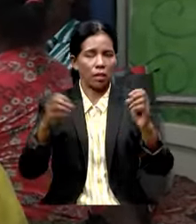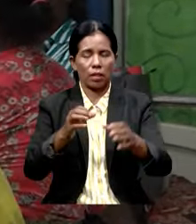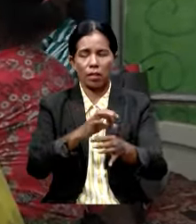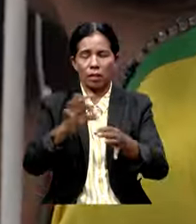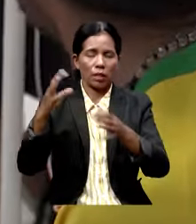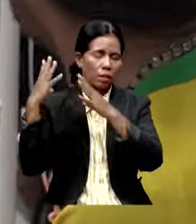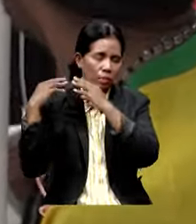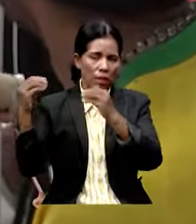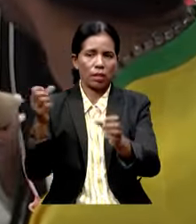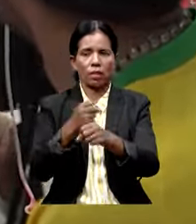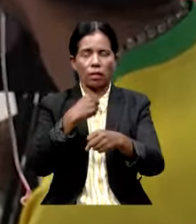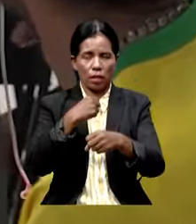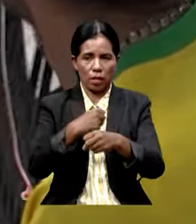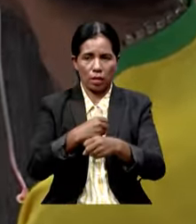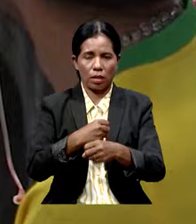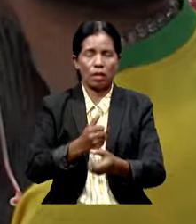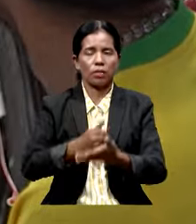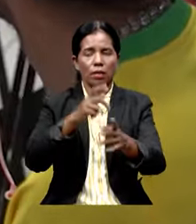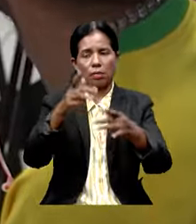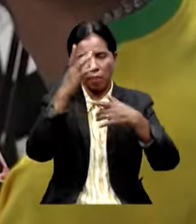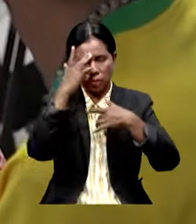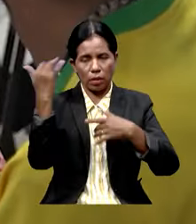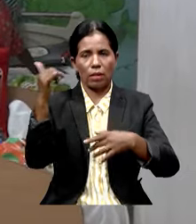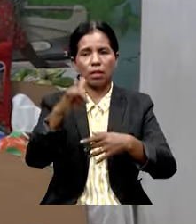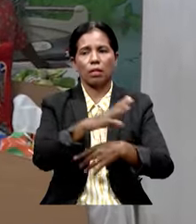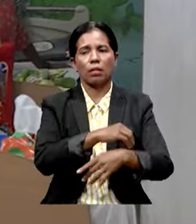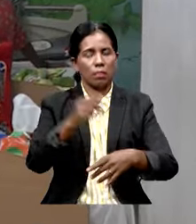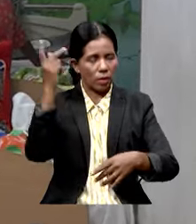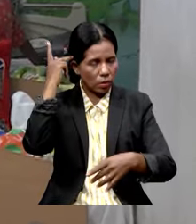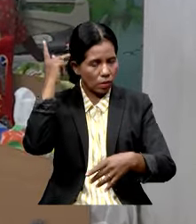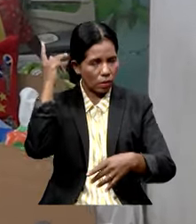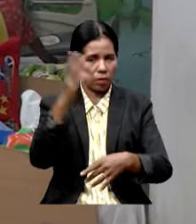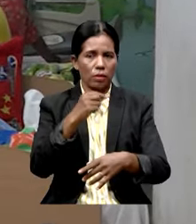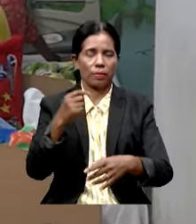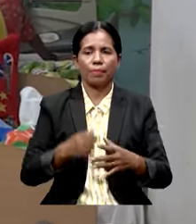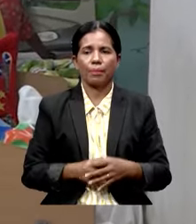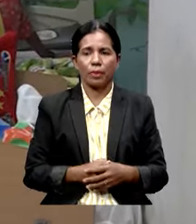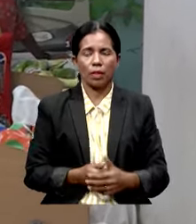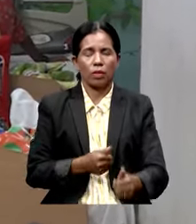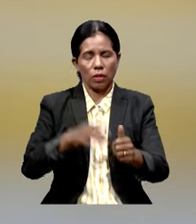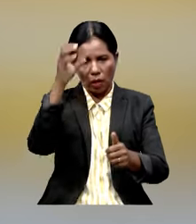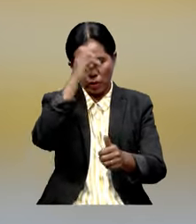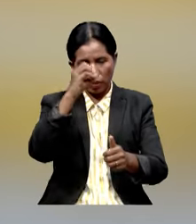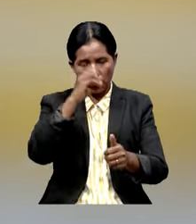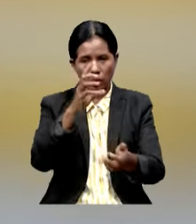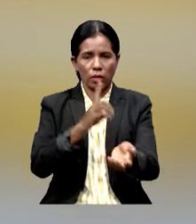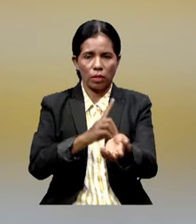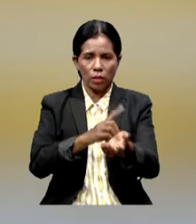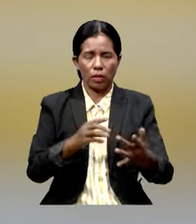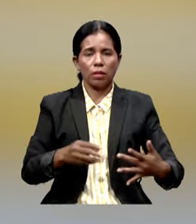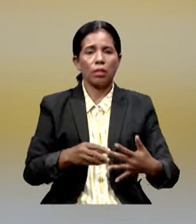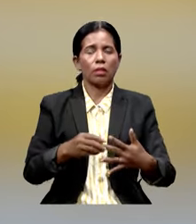experiência atuar o tratamento para pacientes Siranebe sofre moras ulun e a parte cacuta. Ter observação no médico de Moruan